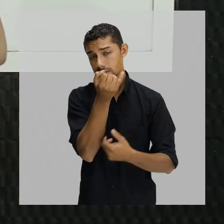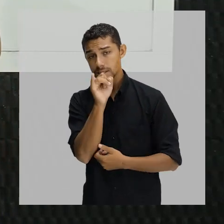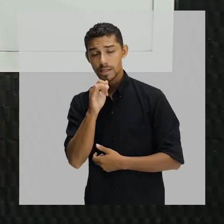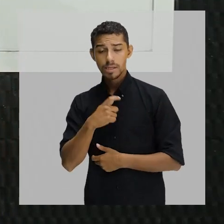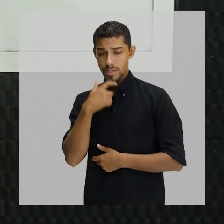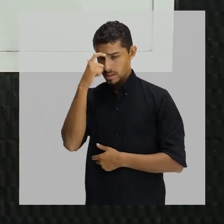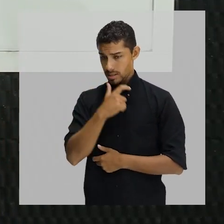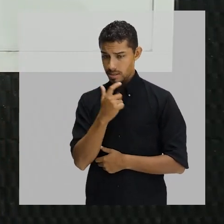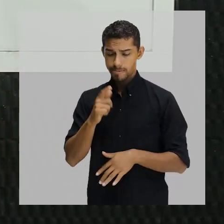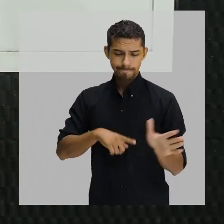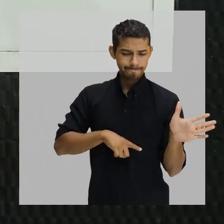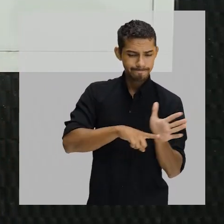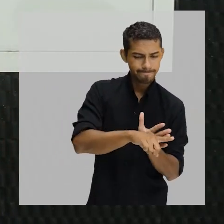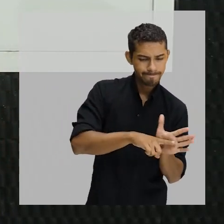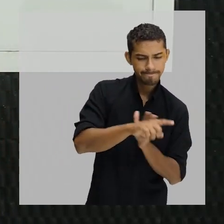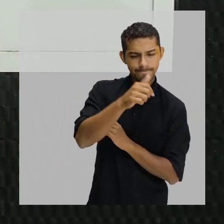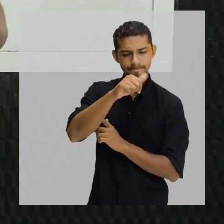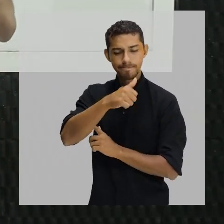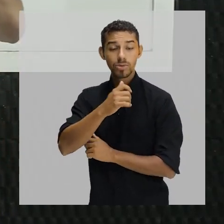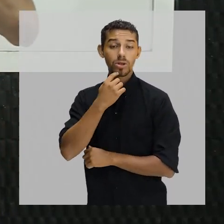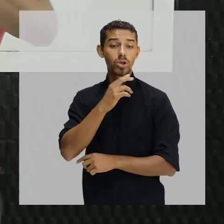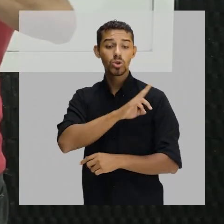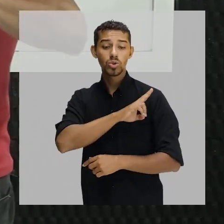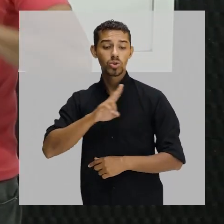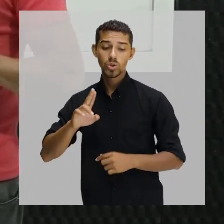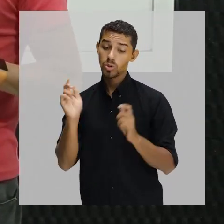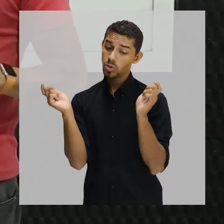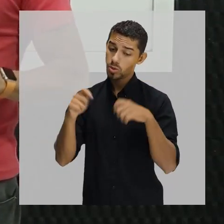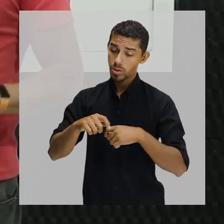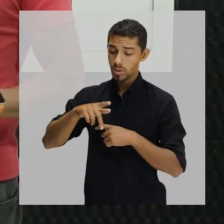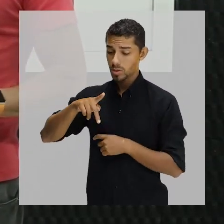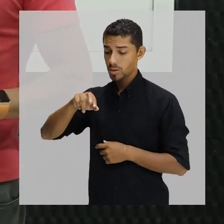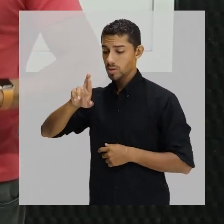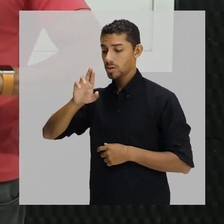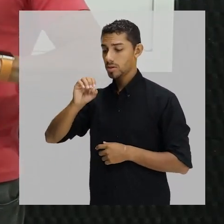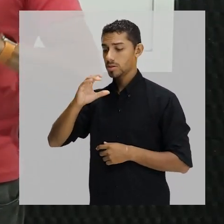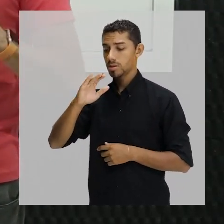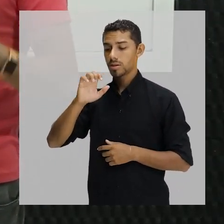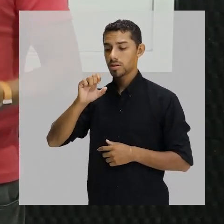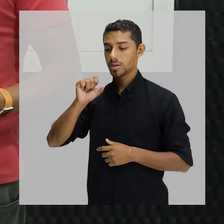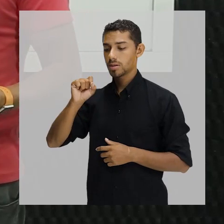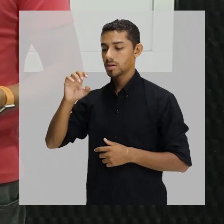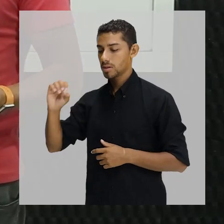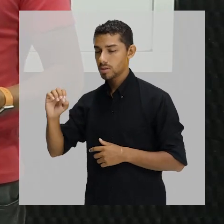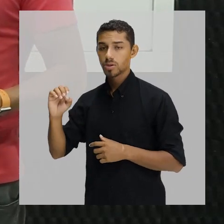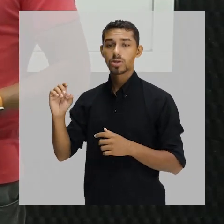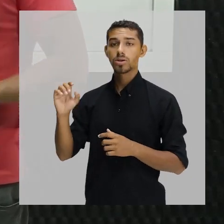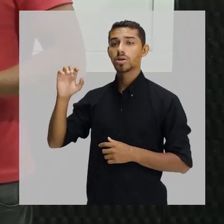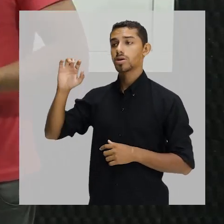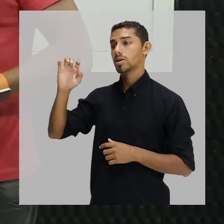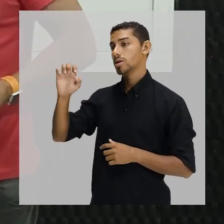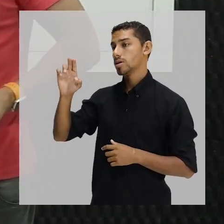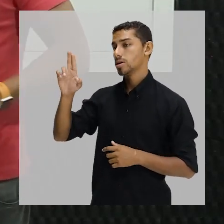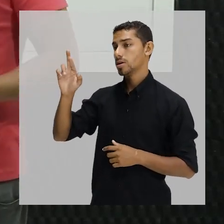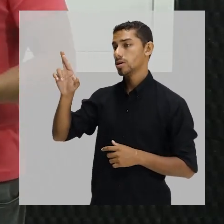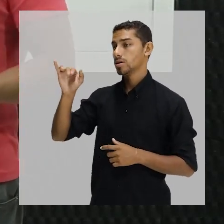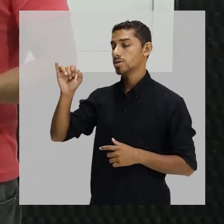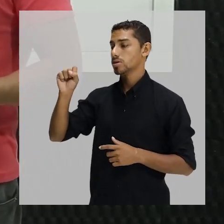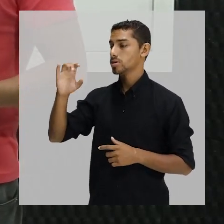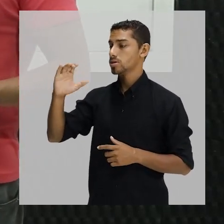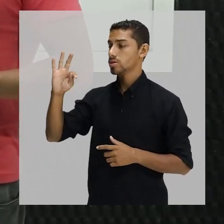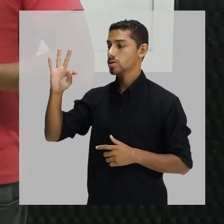você possa investigá-lo. Aí nós chamamos de processo heurístico. Só para você ver que tem muita nomenclatura, tá? Mas esse não é o nosso